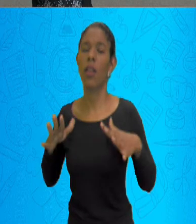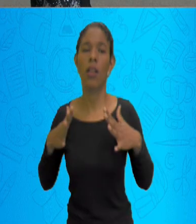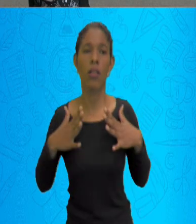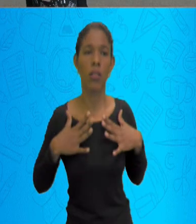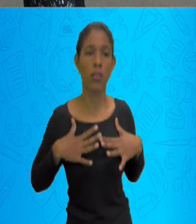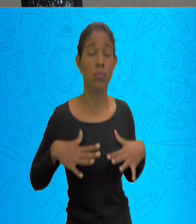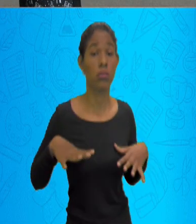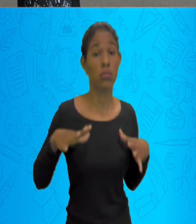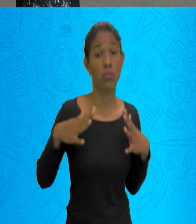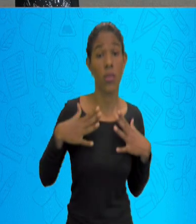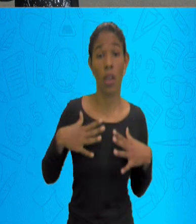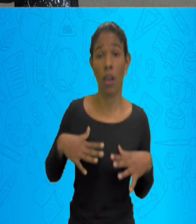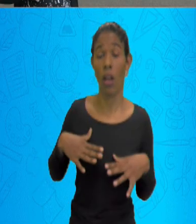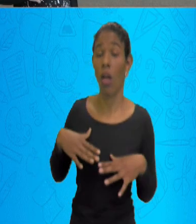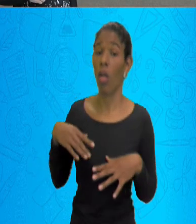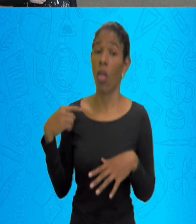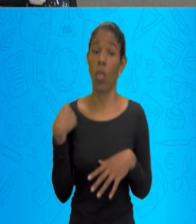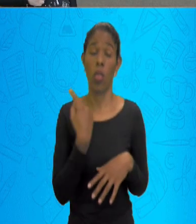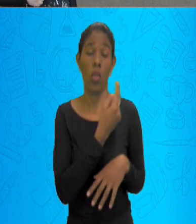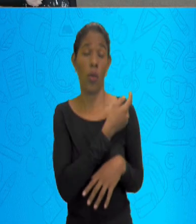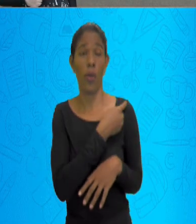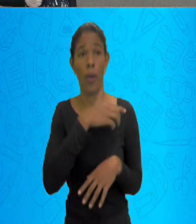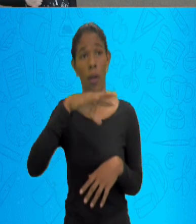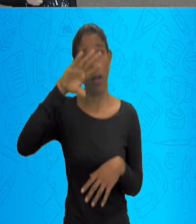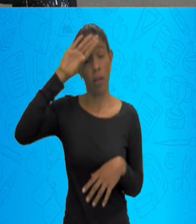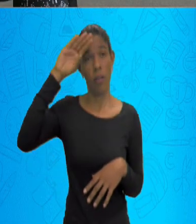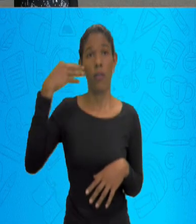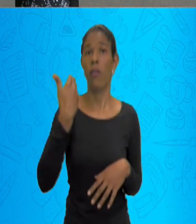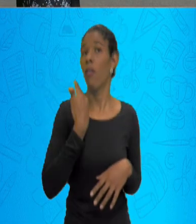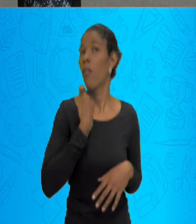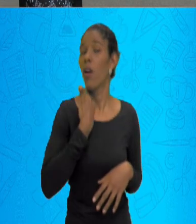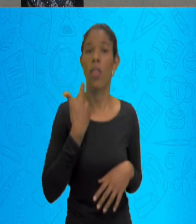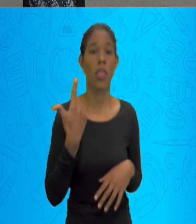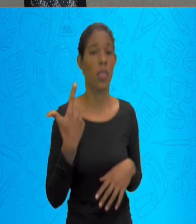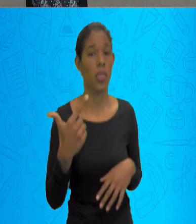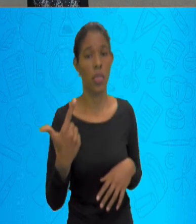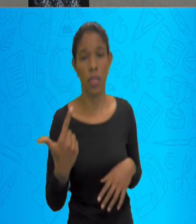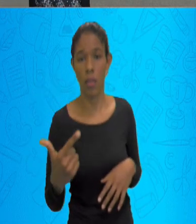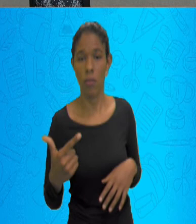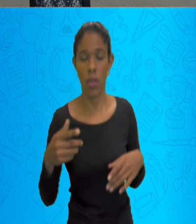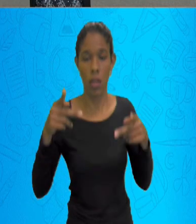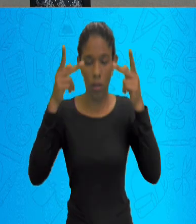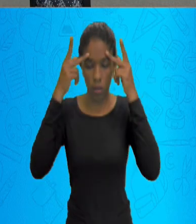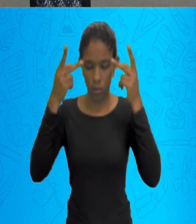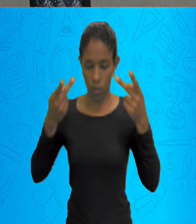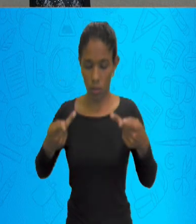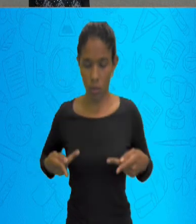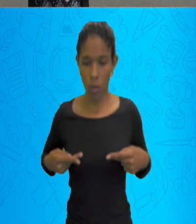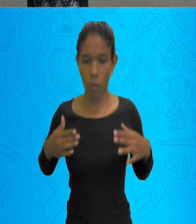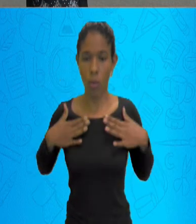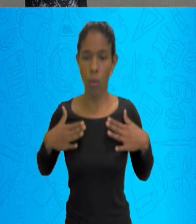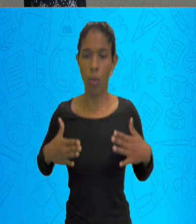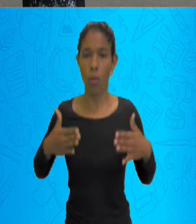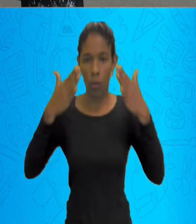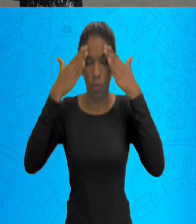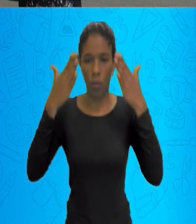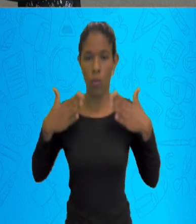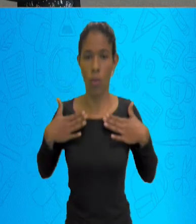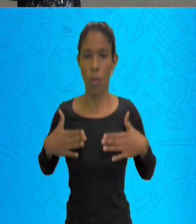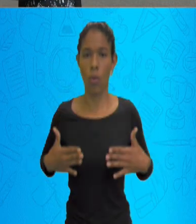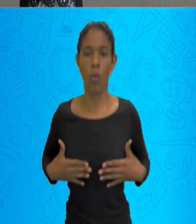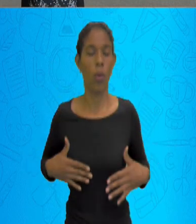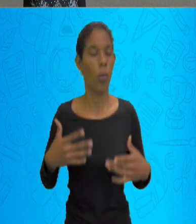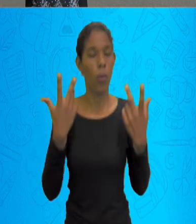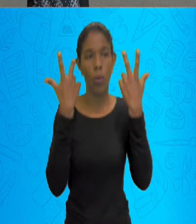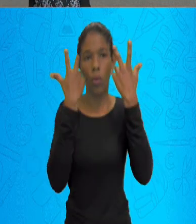estado febril, nós não temos febre, então o nosso corpo consegue ficar ali tranquilo. Nós temos as aves,